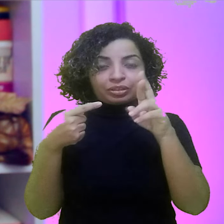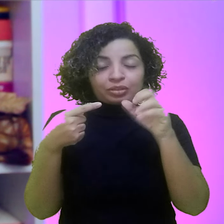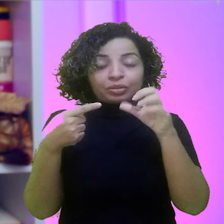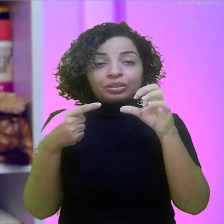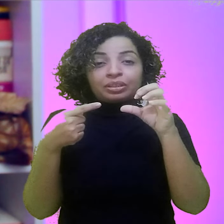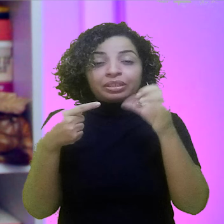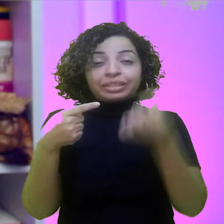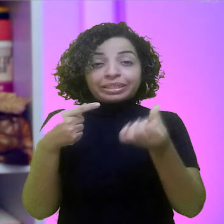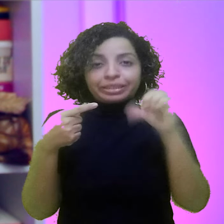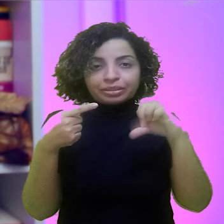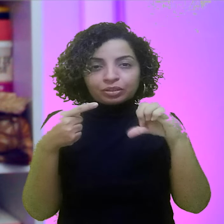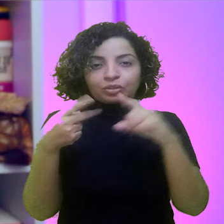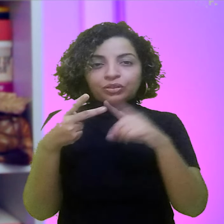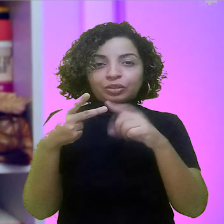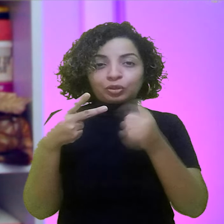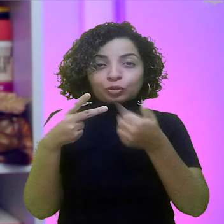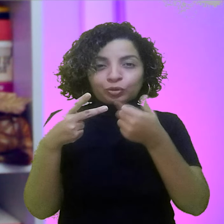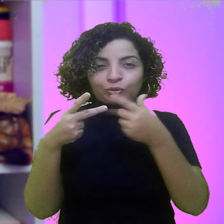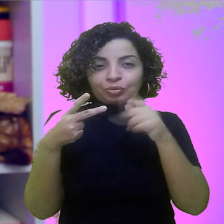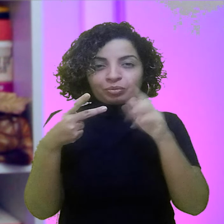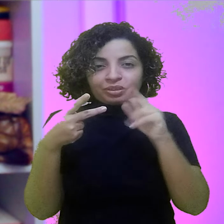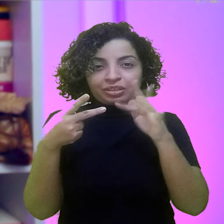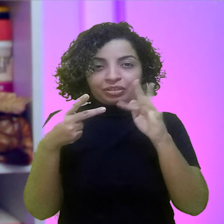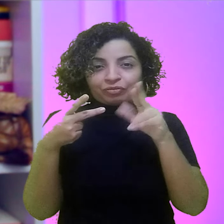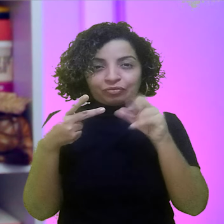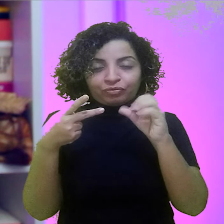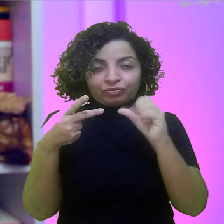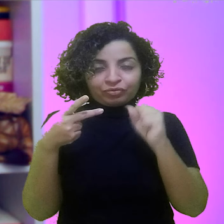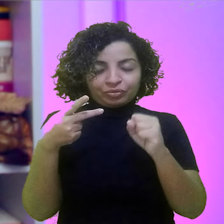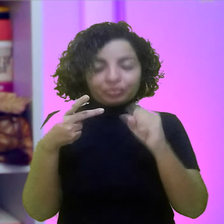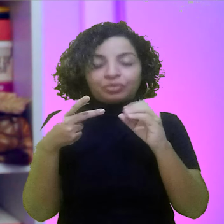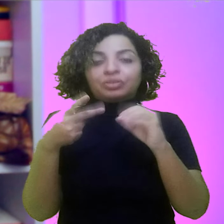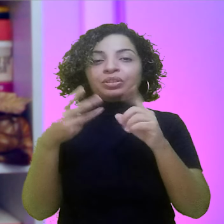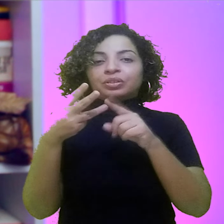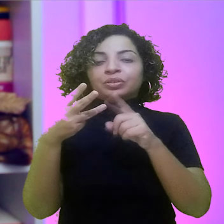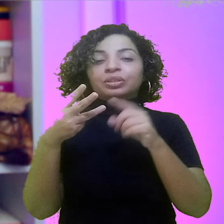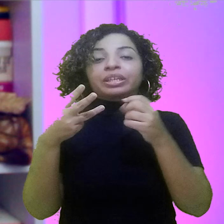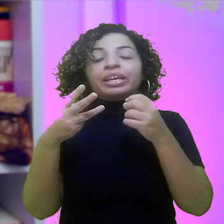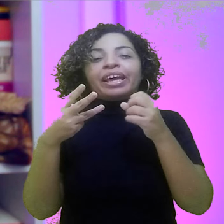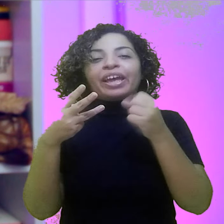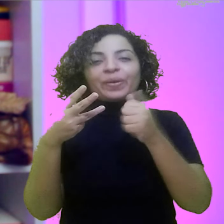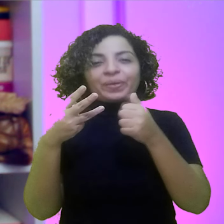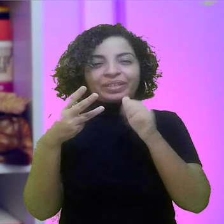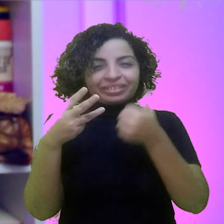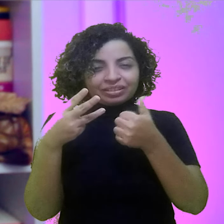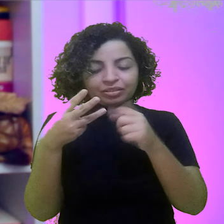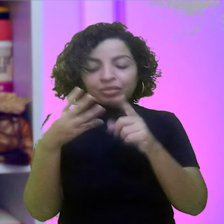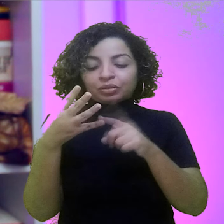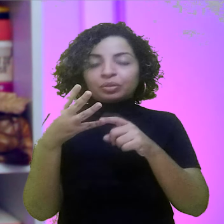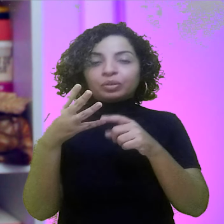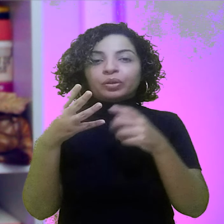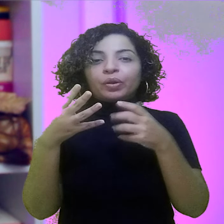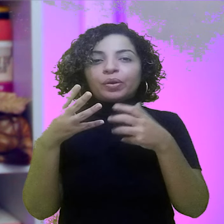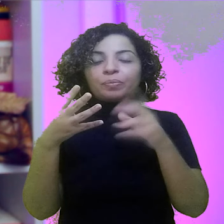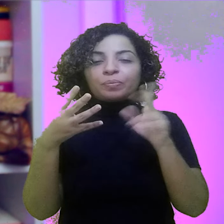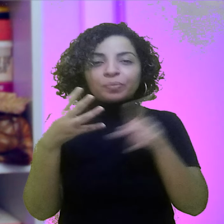69, Os 12 Parafusos, de 78, 10 Contos Escolhidos, de 81, A Grande Mosca no